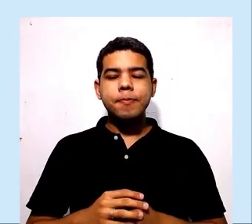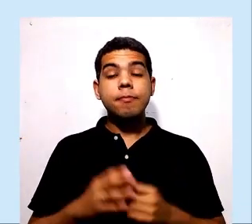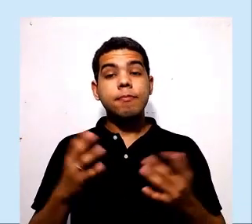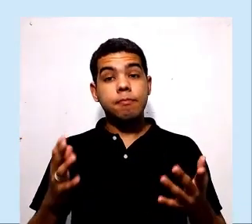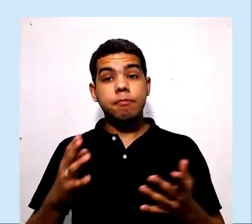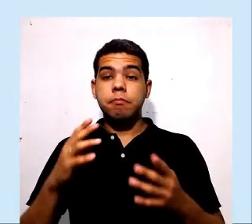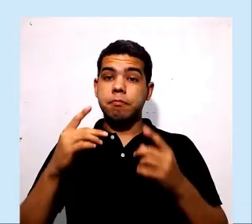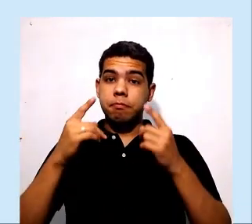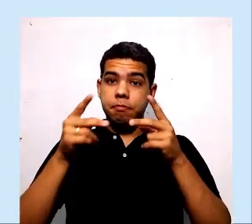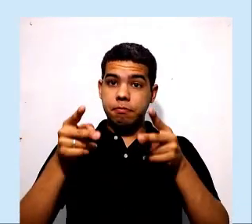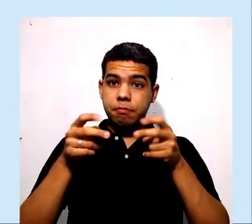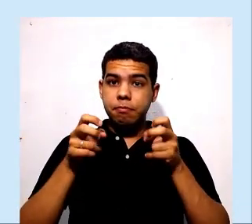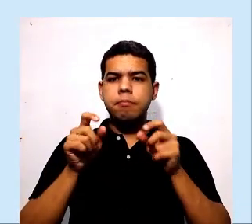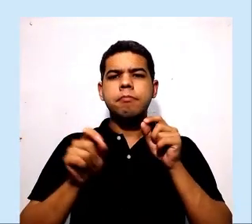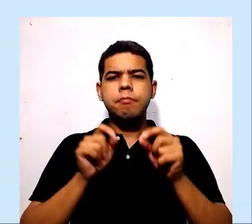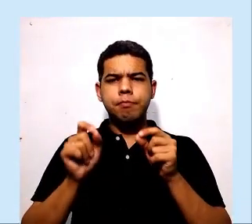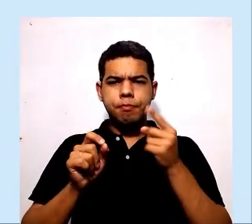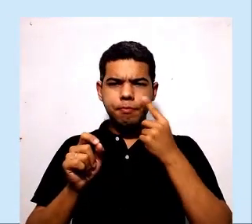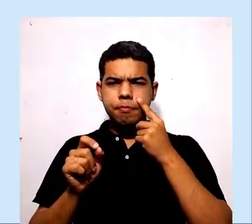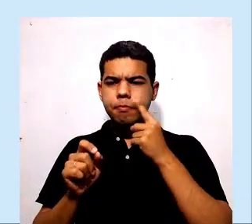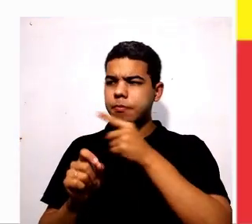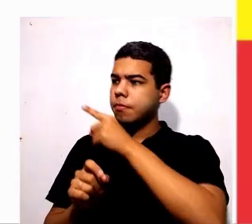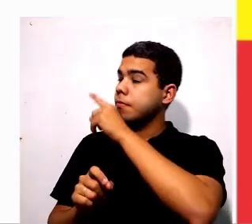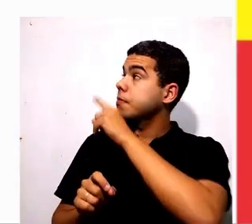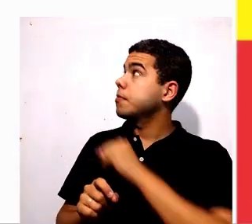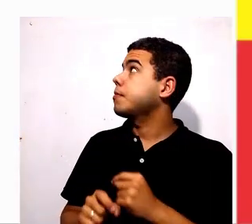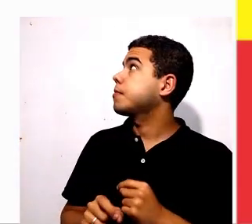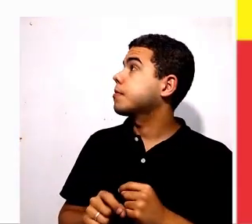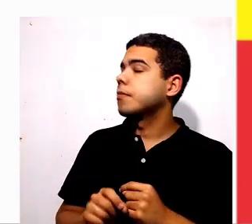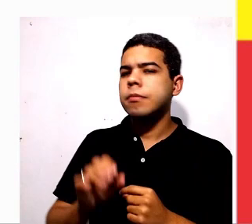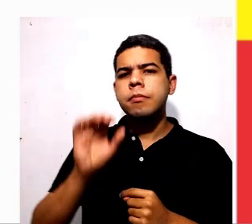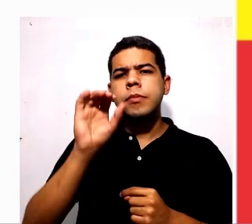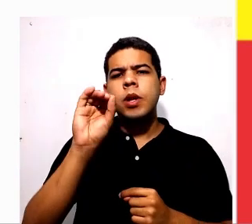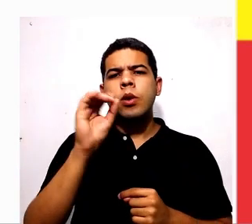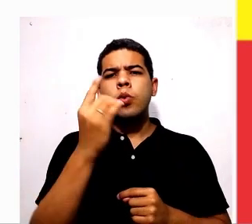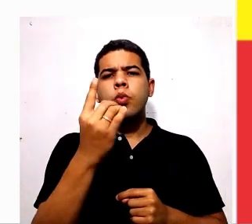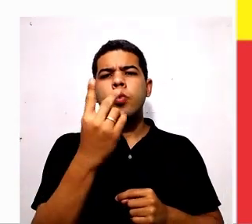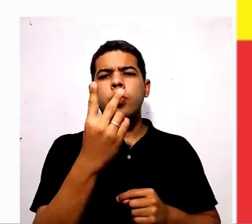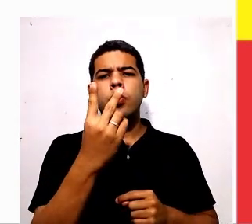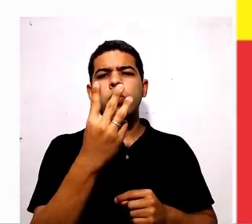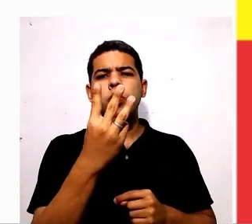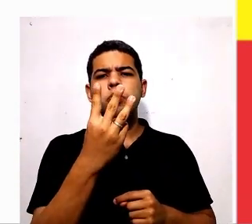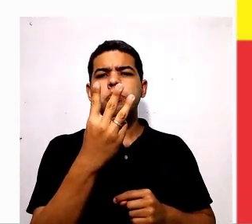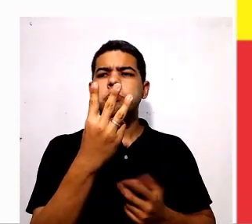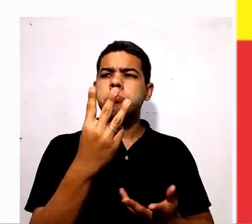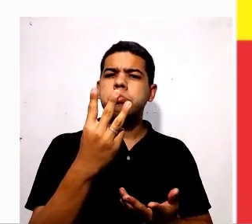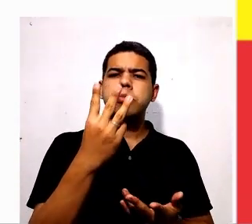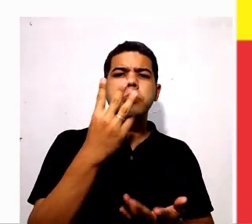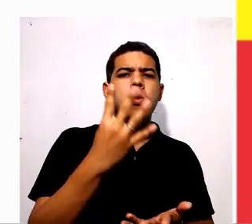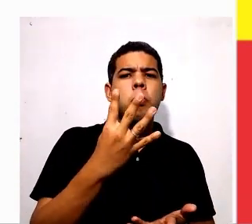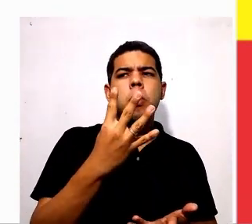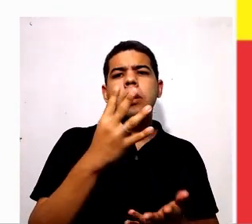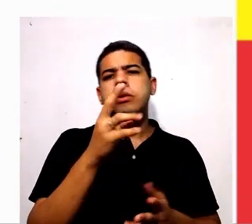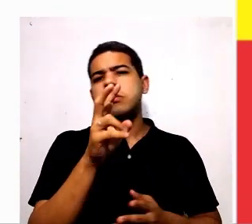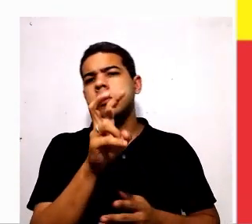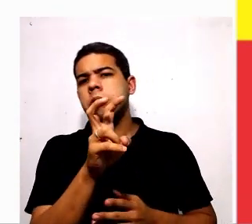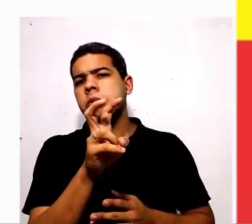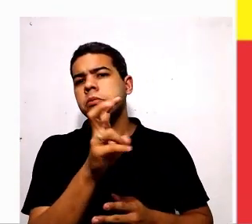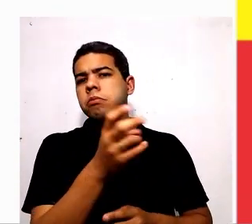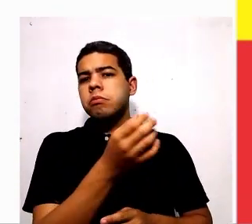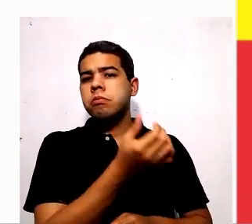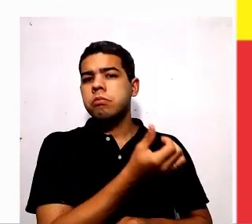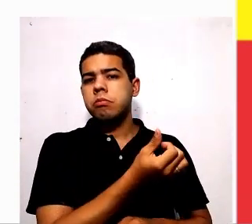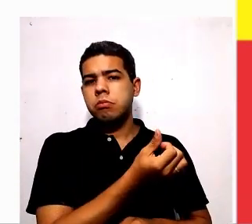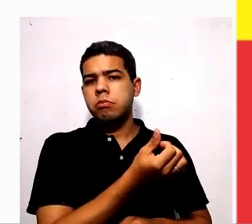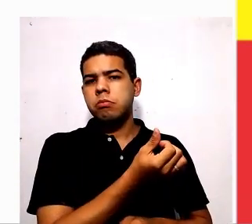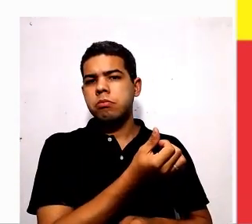Então, veja o seguinte, na tela de vocês, esta sequência 0, 1, 2, 3,